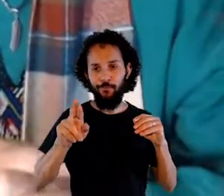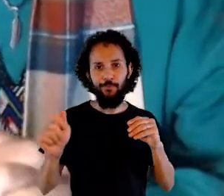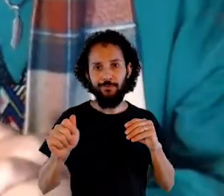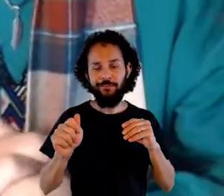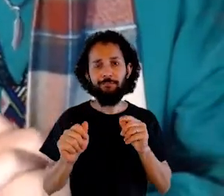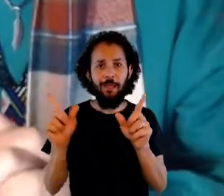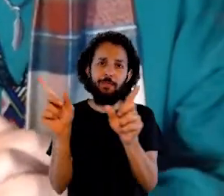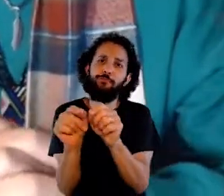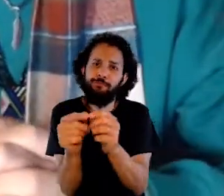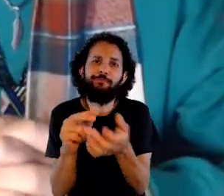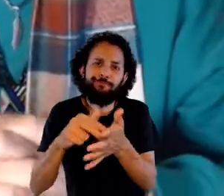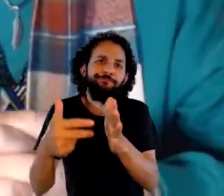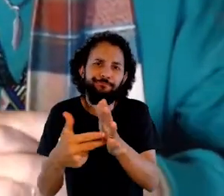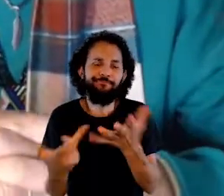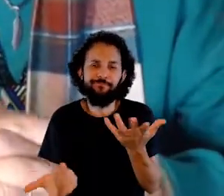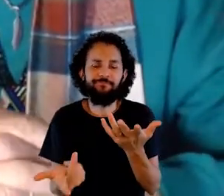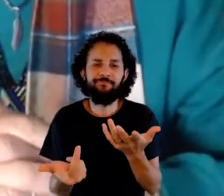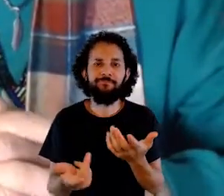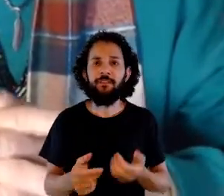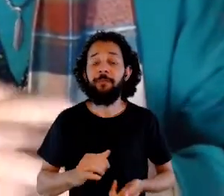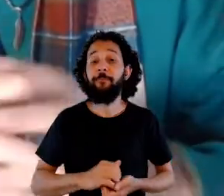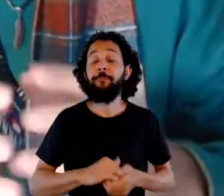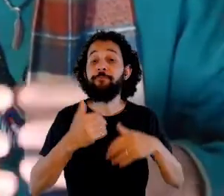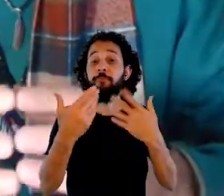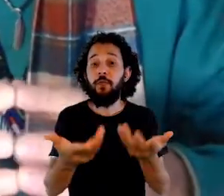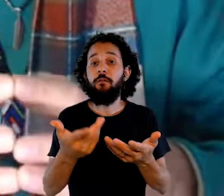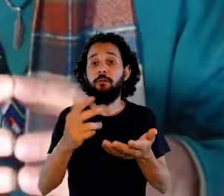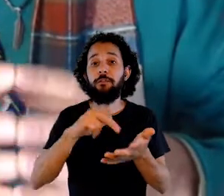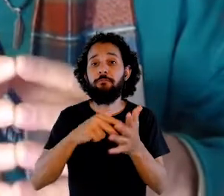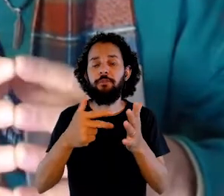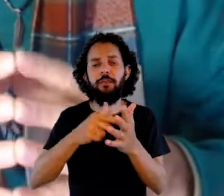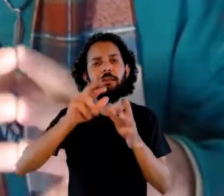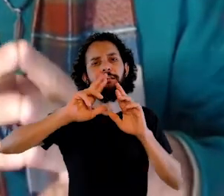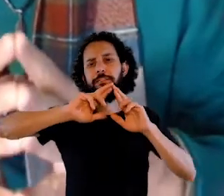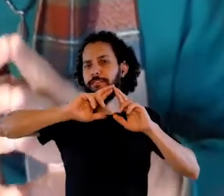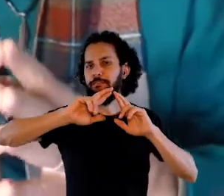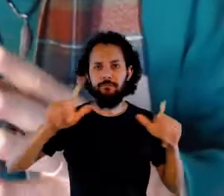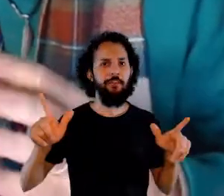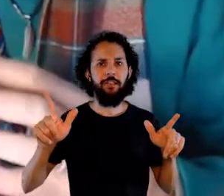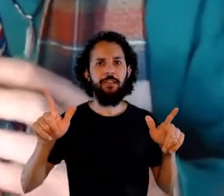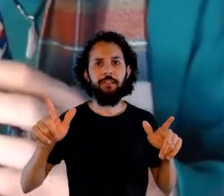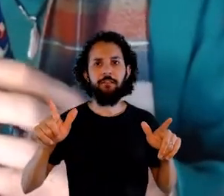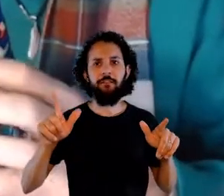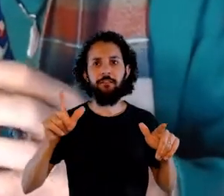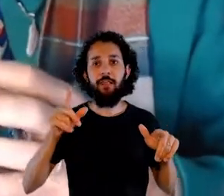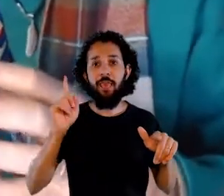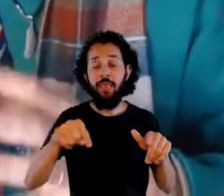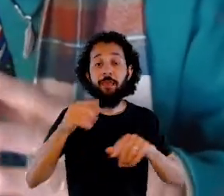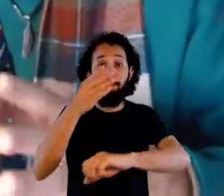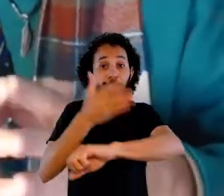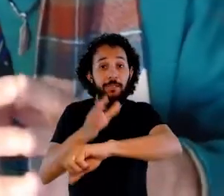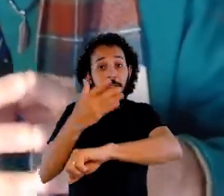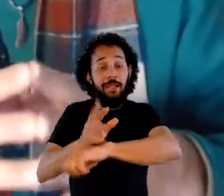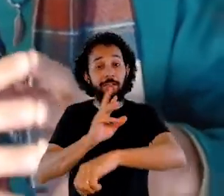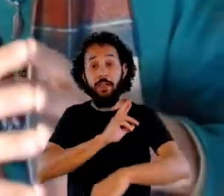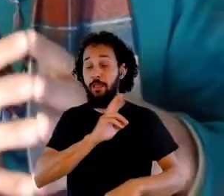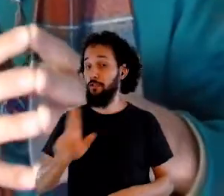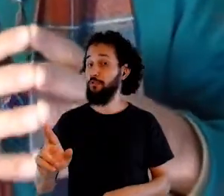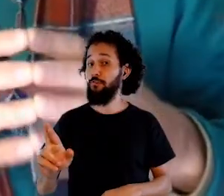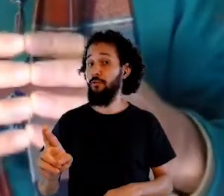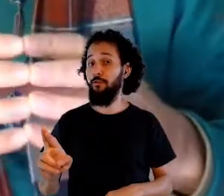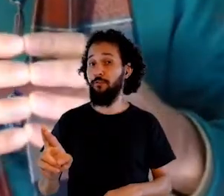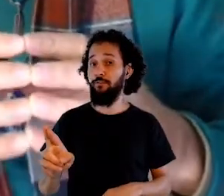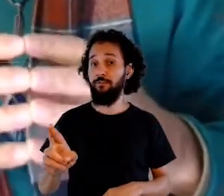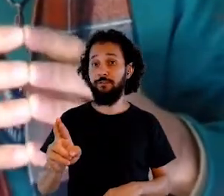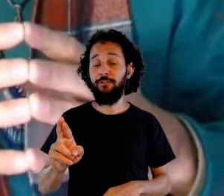espirituais. Então, ele é um pouco diferente. Ele, em síntese, são práticas religiosas, mas não é